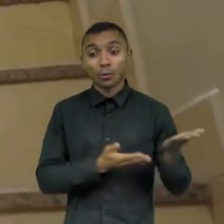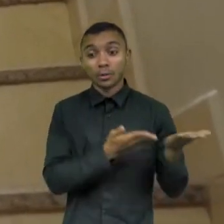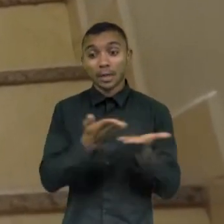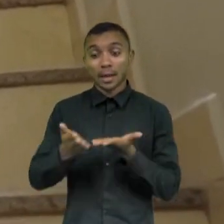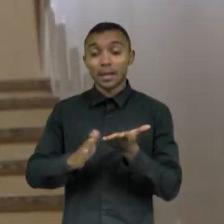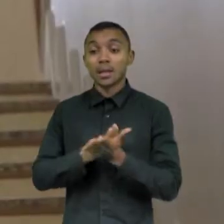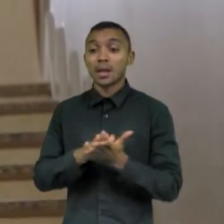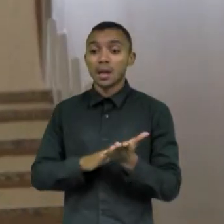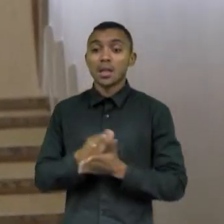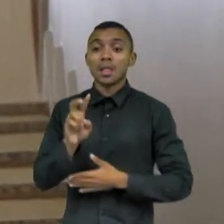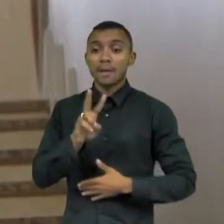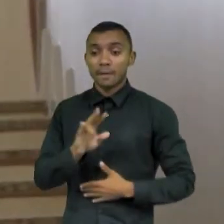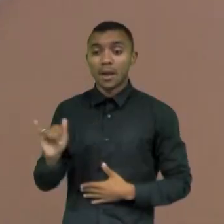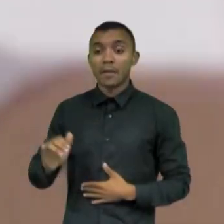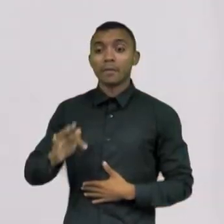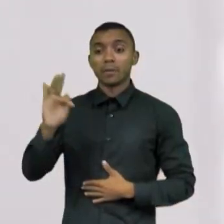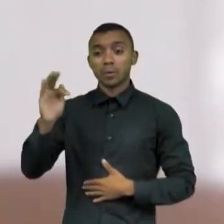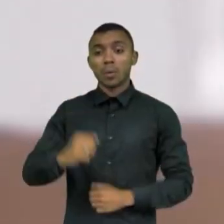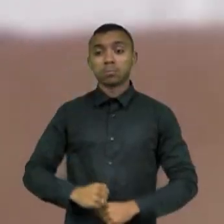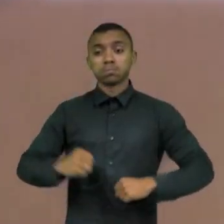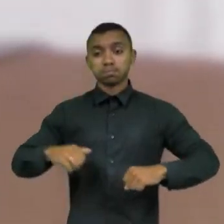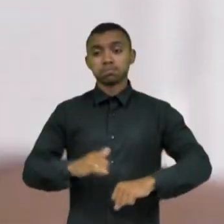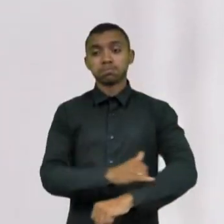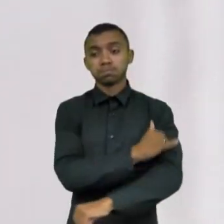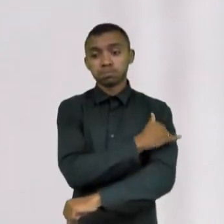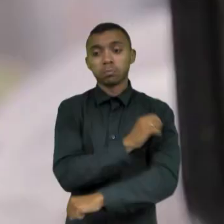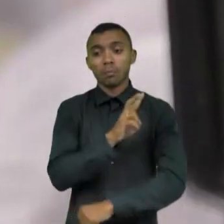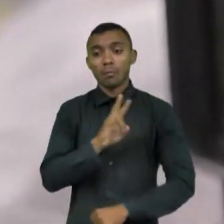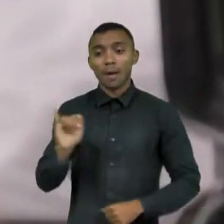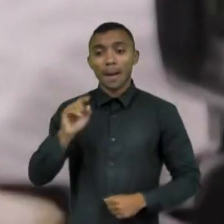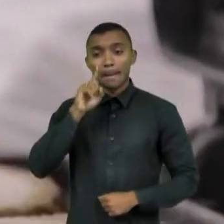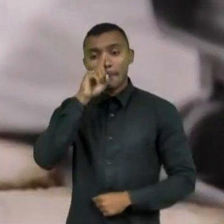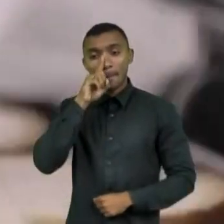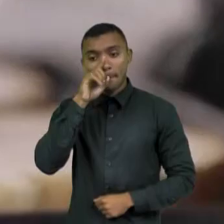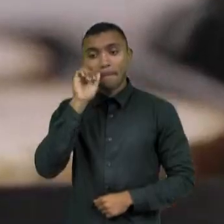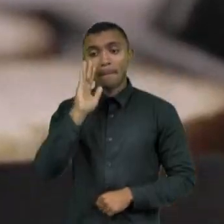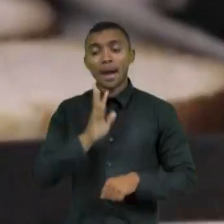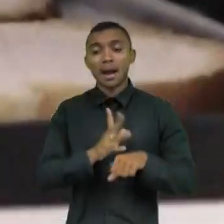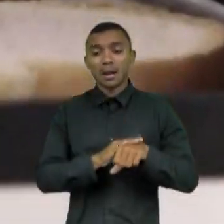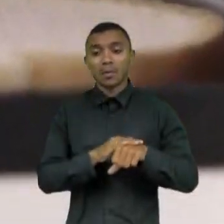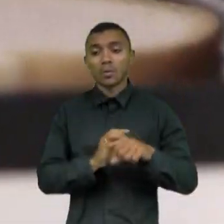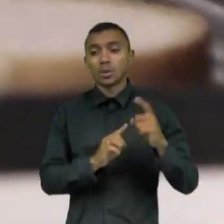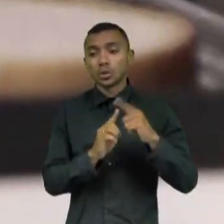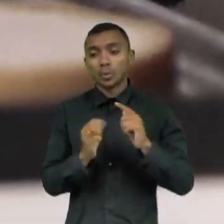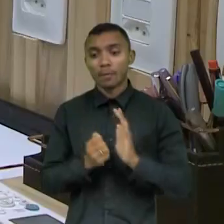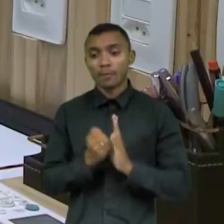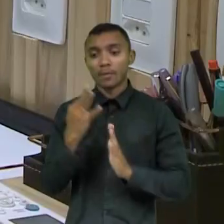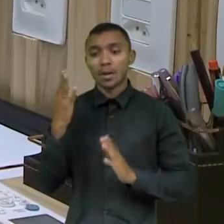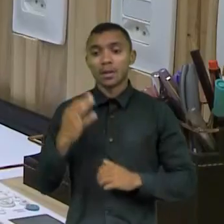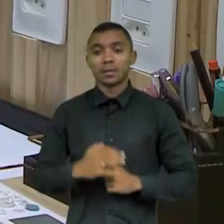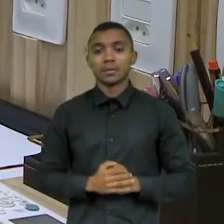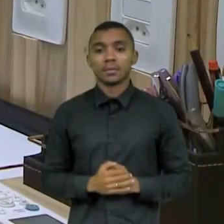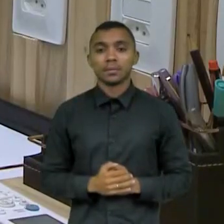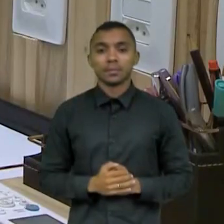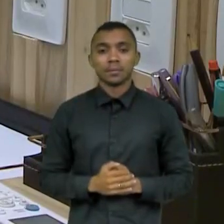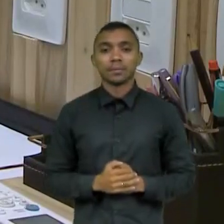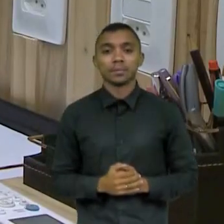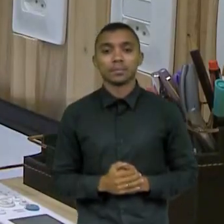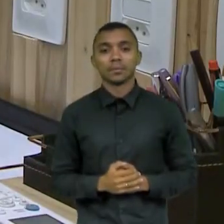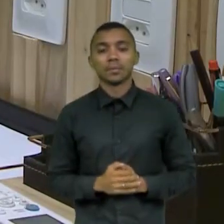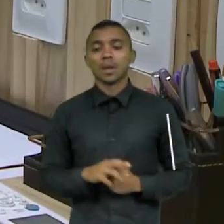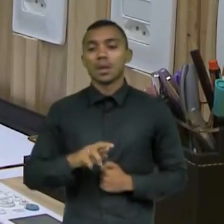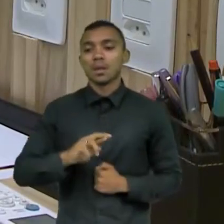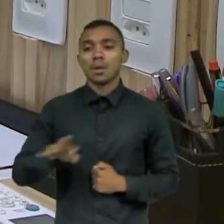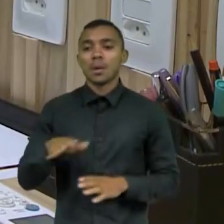tendem a se tornar adultos obesos, com riscos aumentados para vários tipos de doenças. Não se trata só